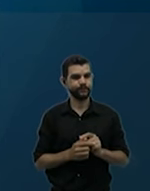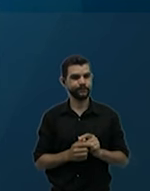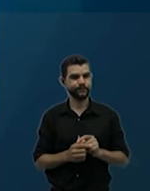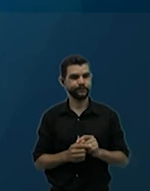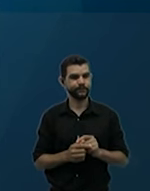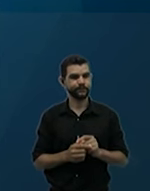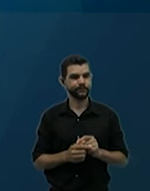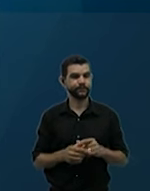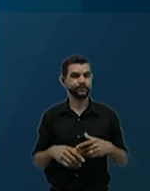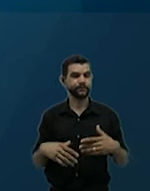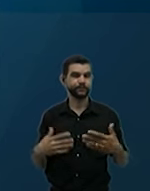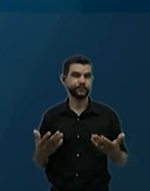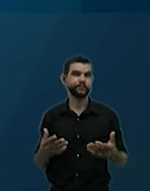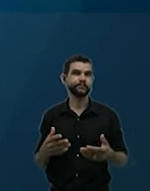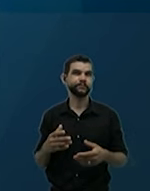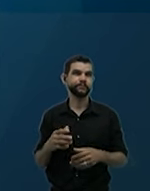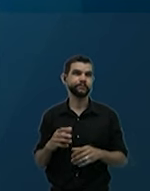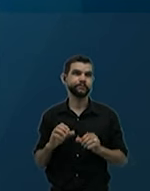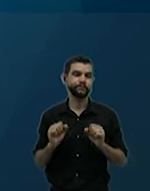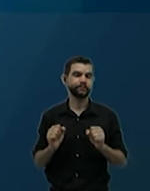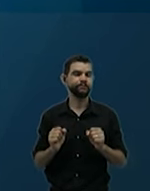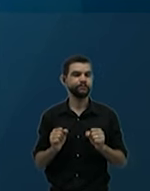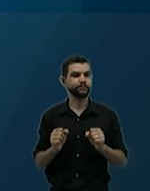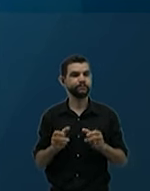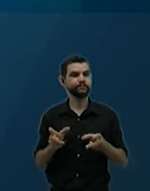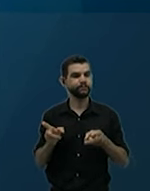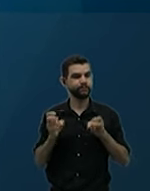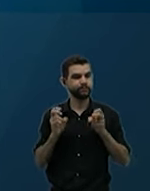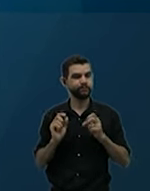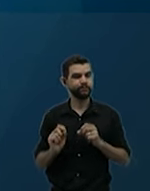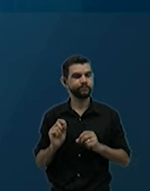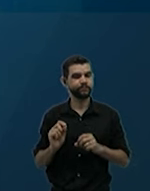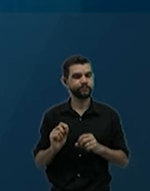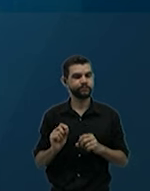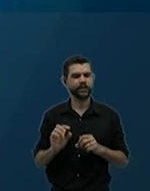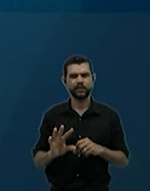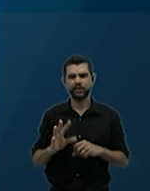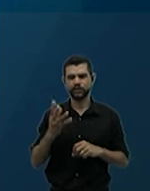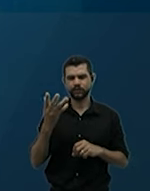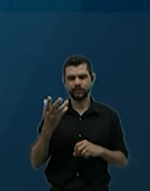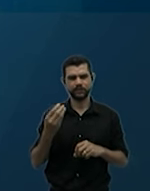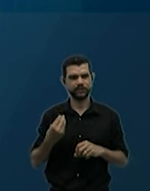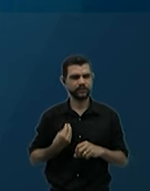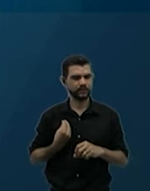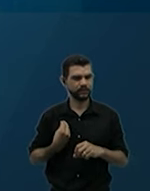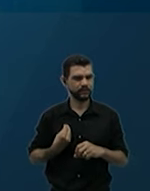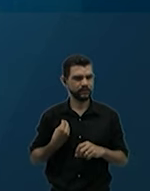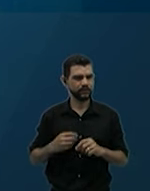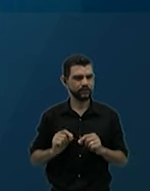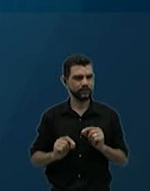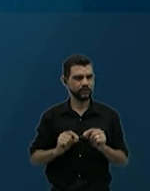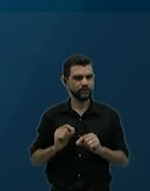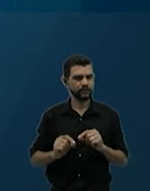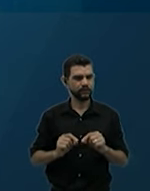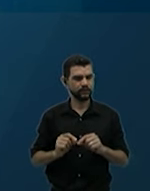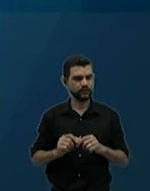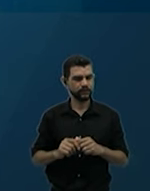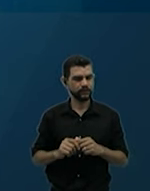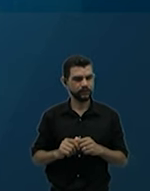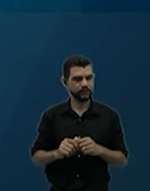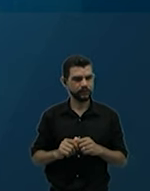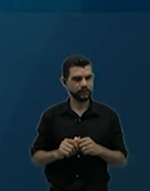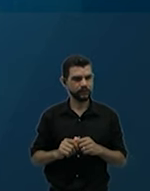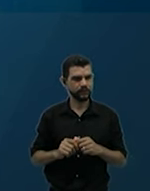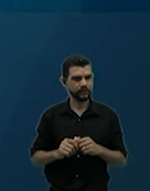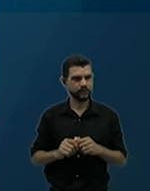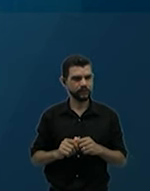vista a relação de causalidade existente entre a propriedade do transmitente e a sua